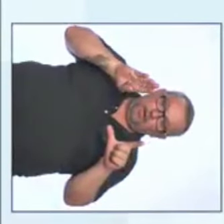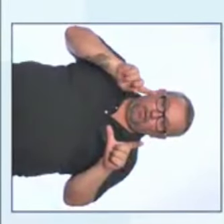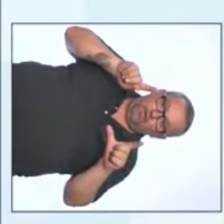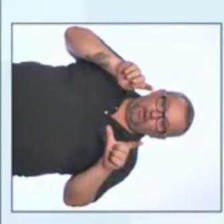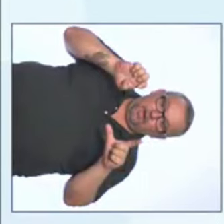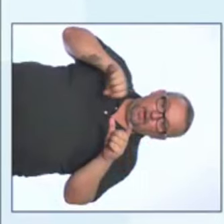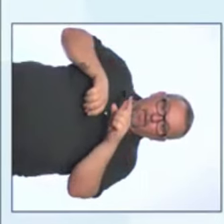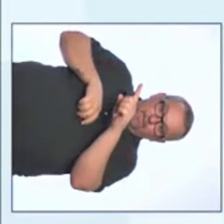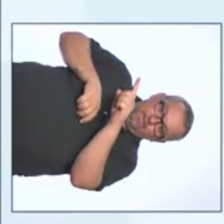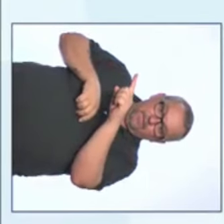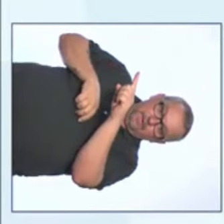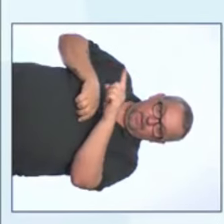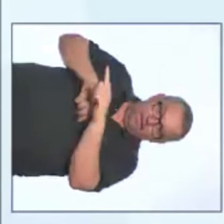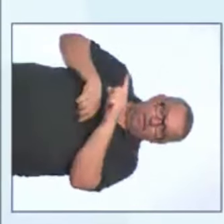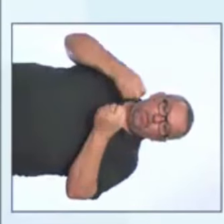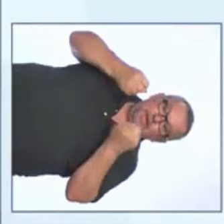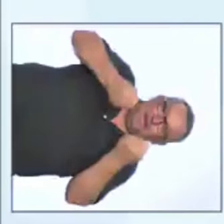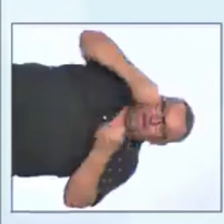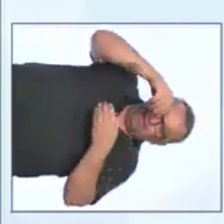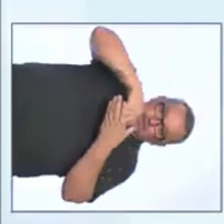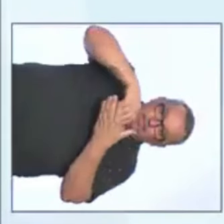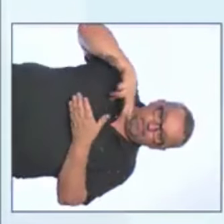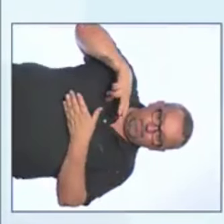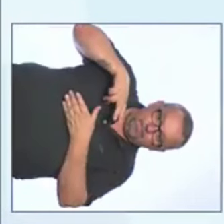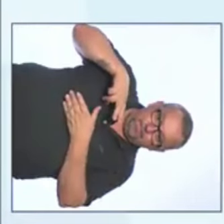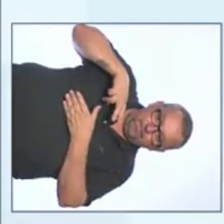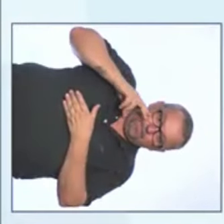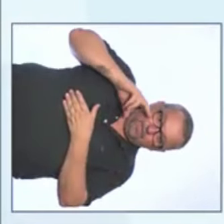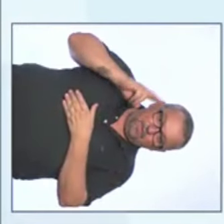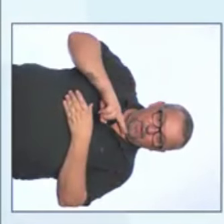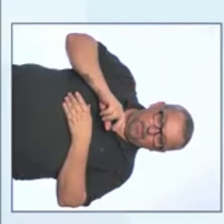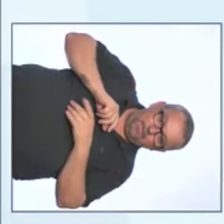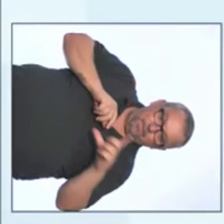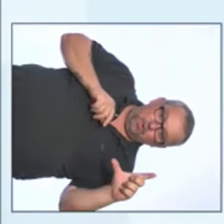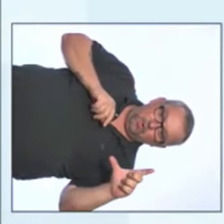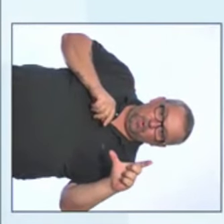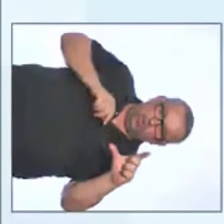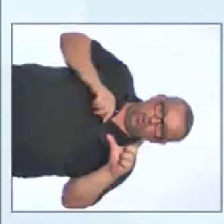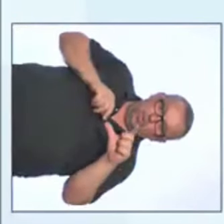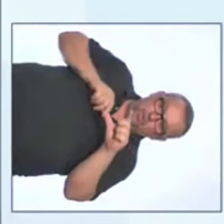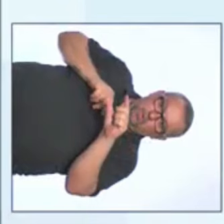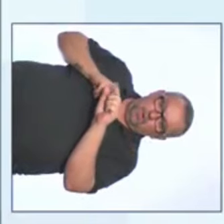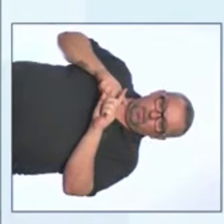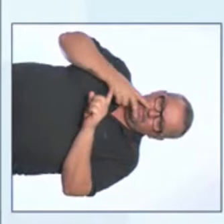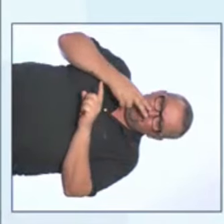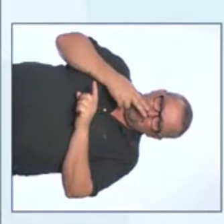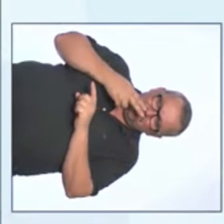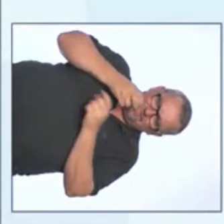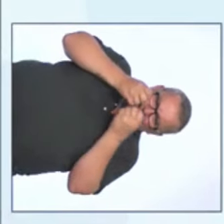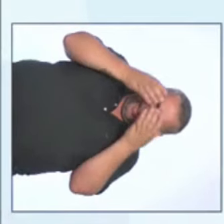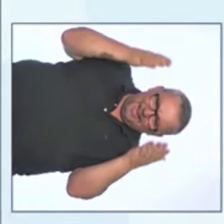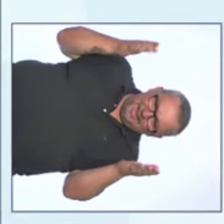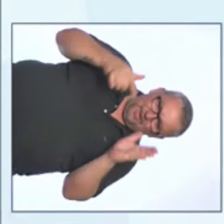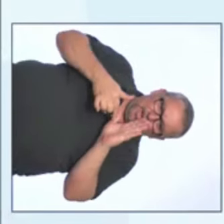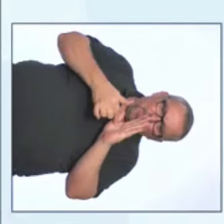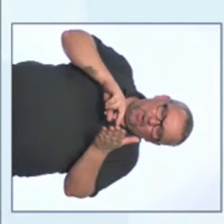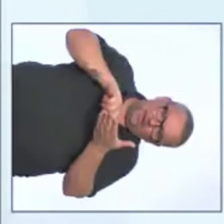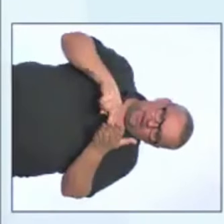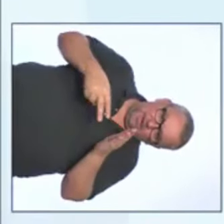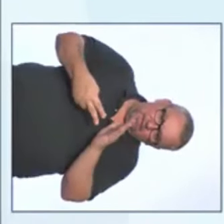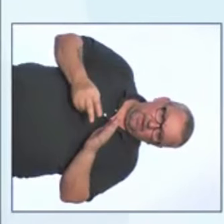veículos né na cidade e ele é um gráfico crescente pra vocês pode até parecer muito óbvio o ele significa